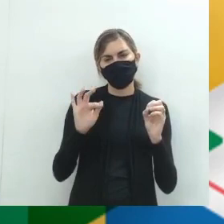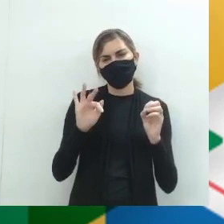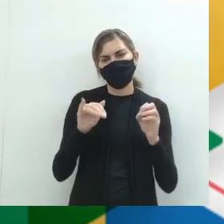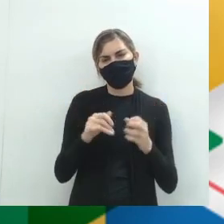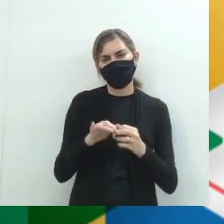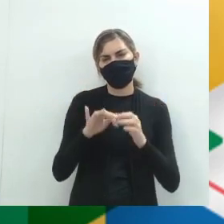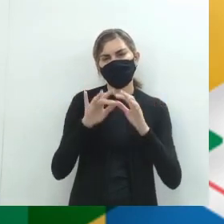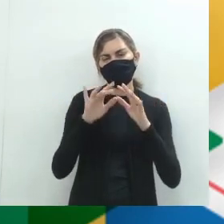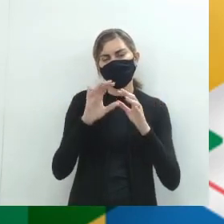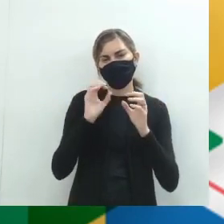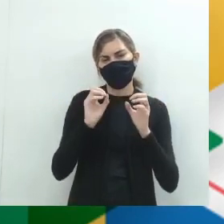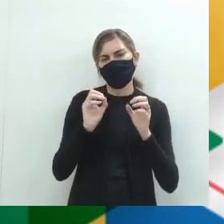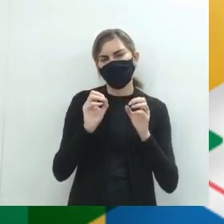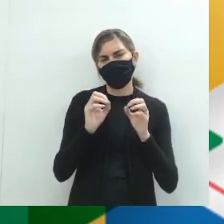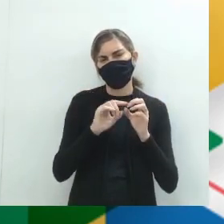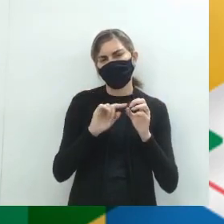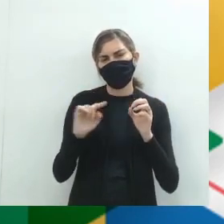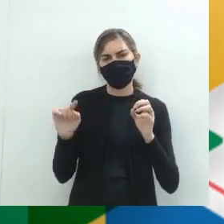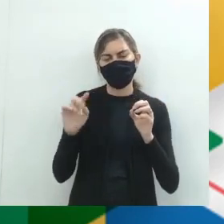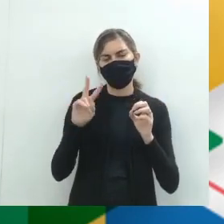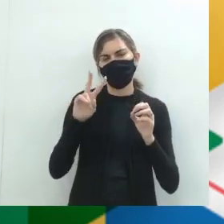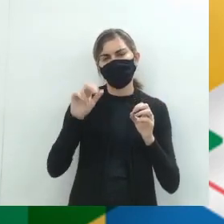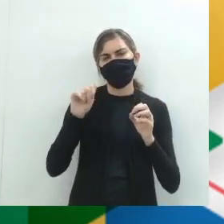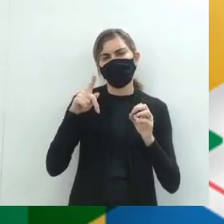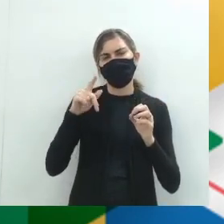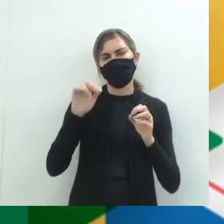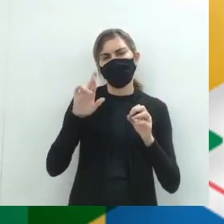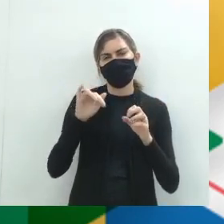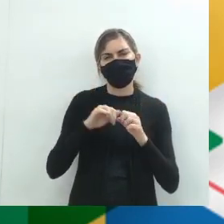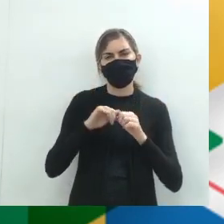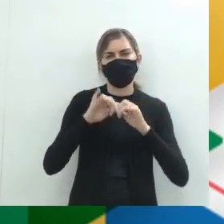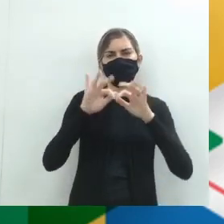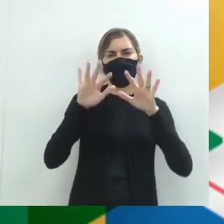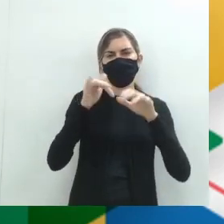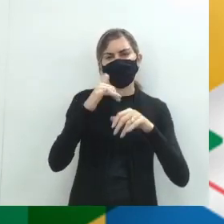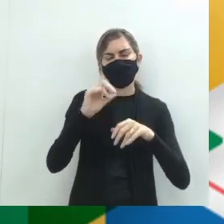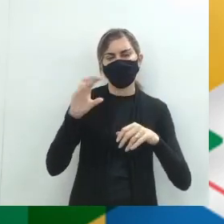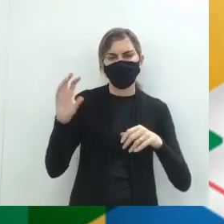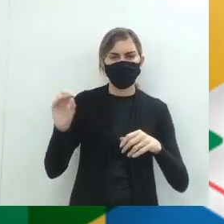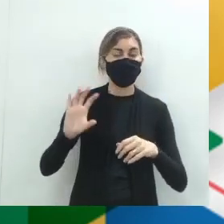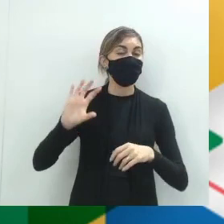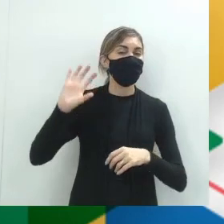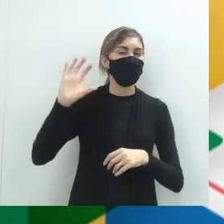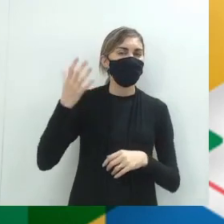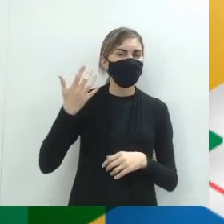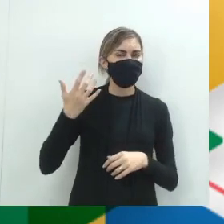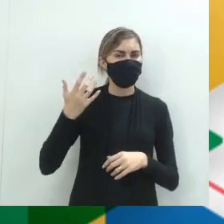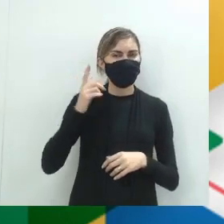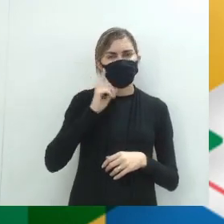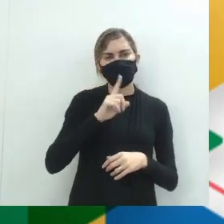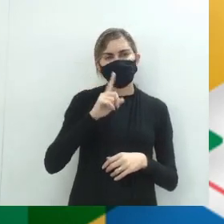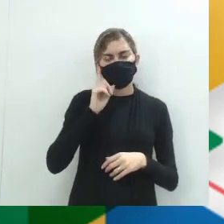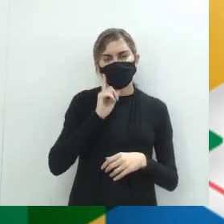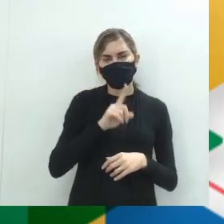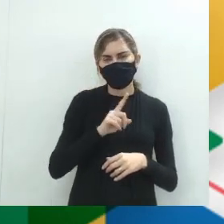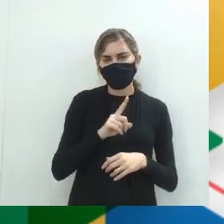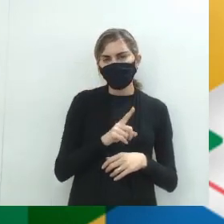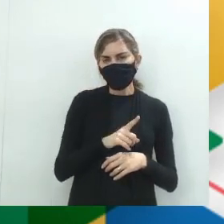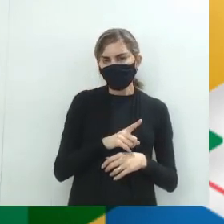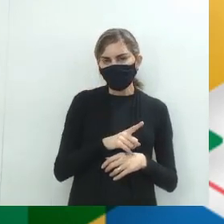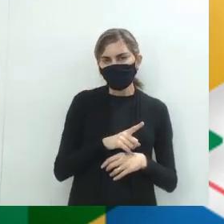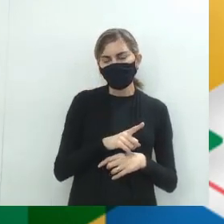é 0 e o ponto de vaporização é 100. O que acontece com a escala americana, a escala de